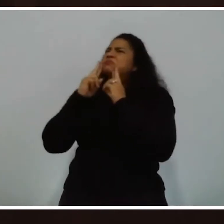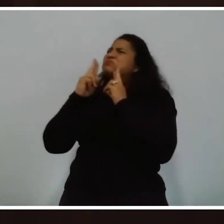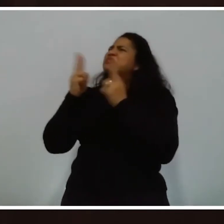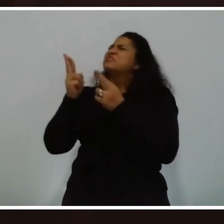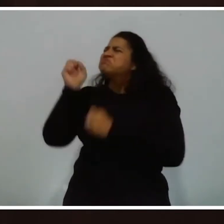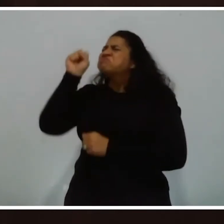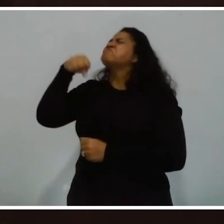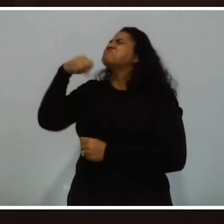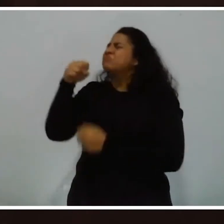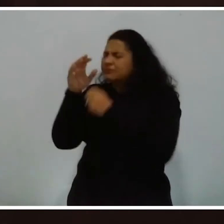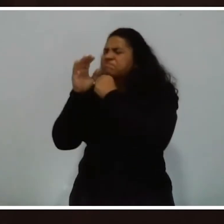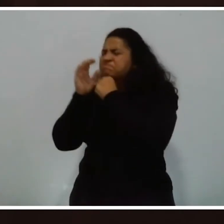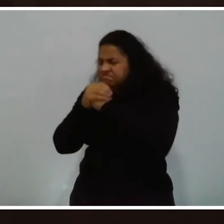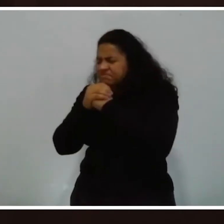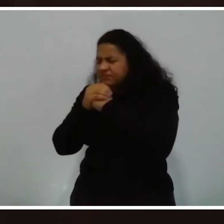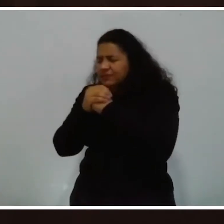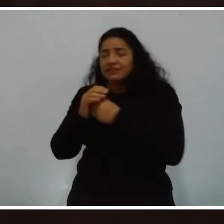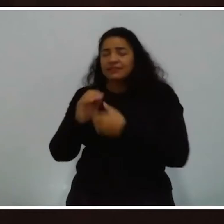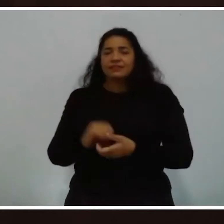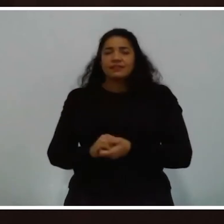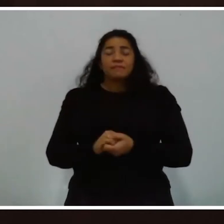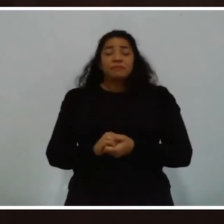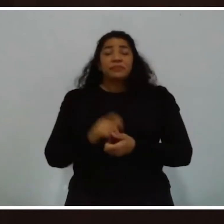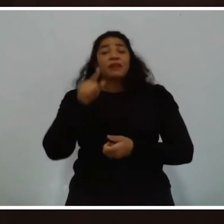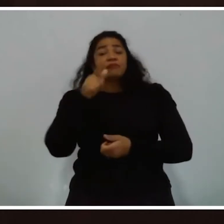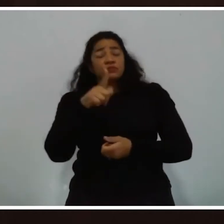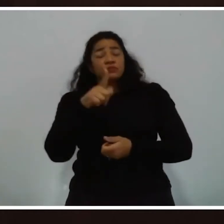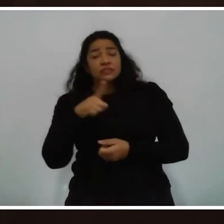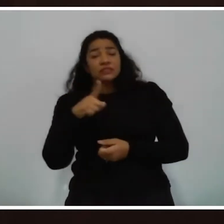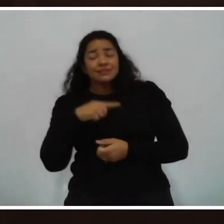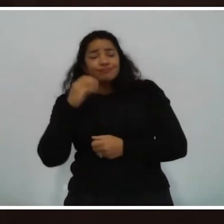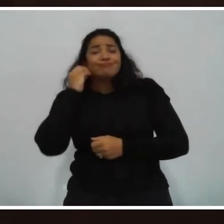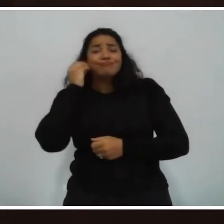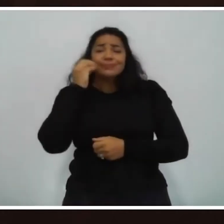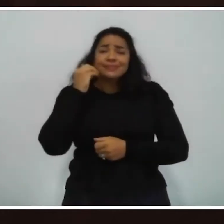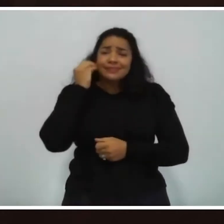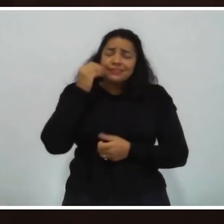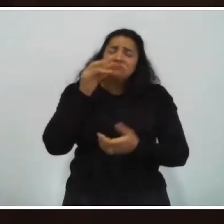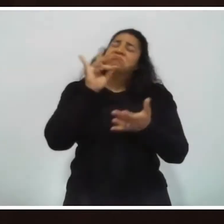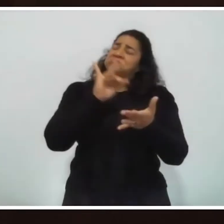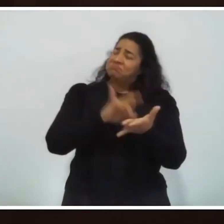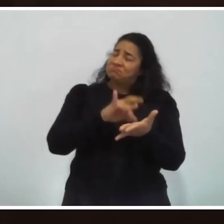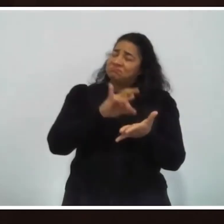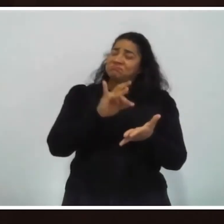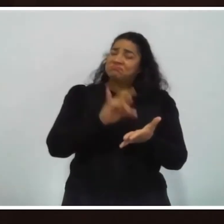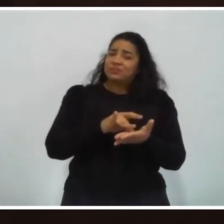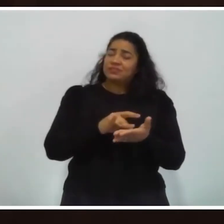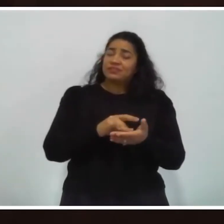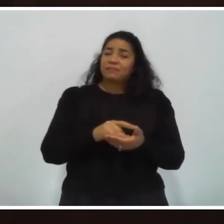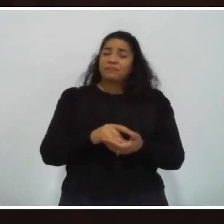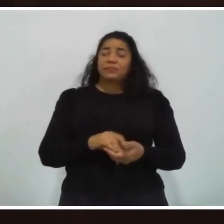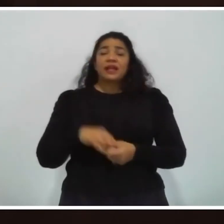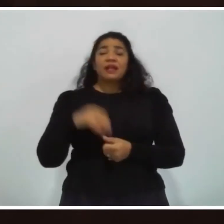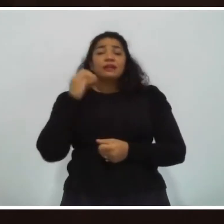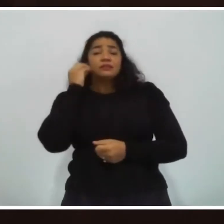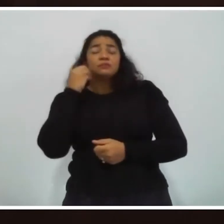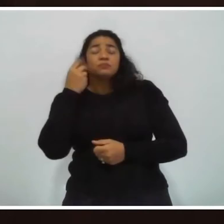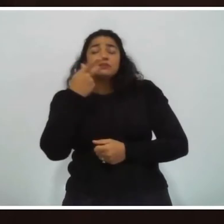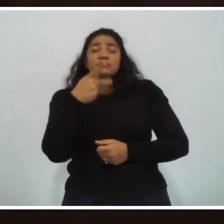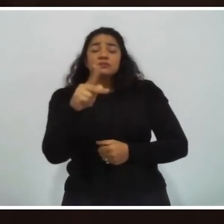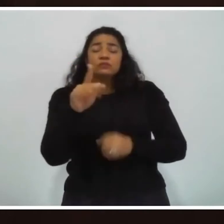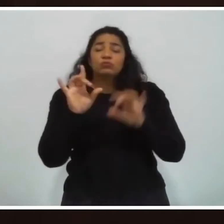E isso vai conferir na sua experiência, ou não é? Na sua experiência não há 3 deuses, na sua experiência é um só